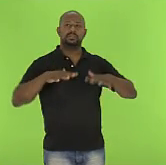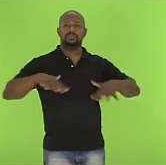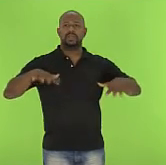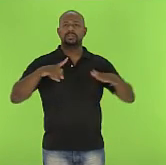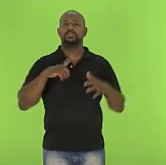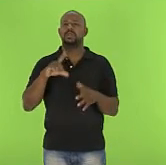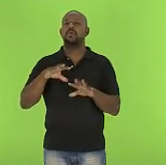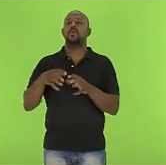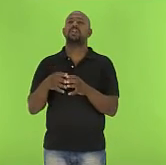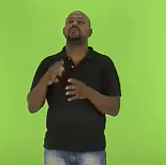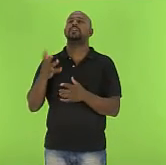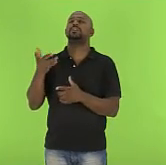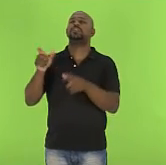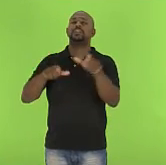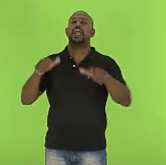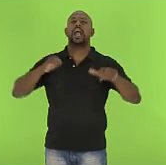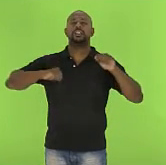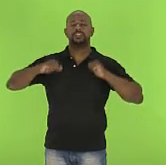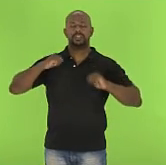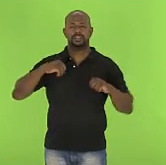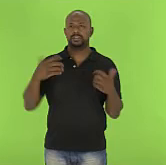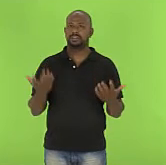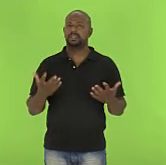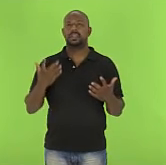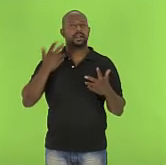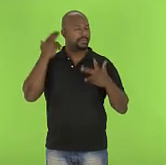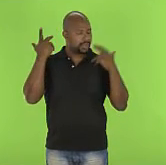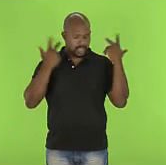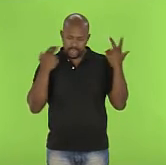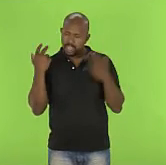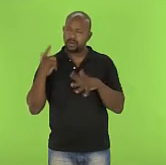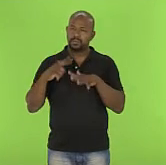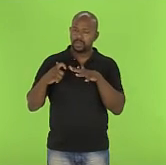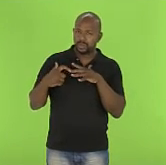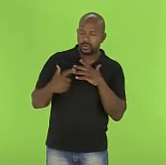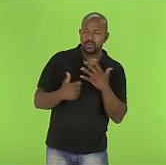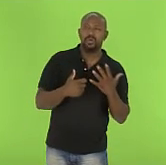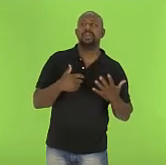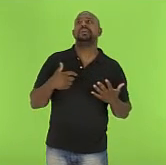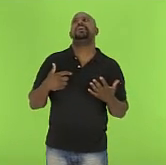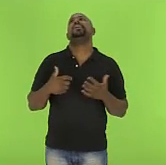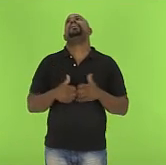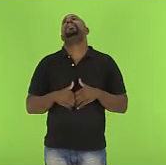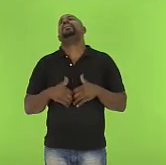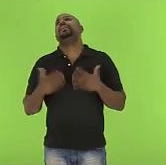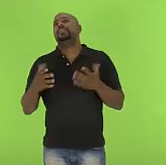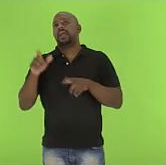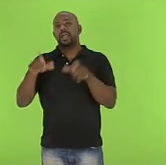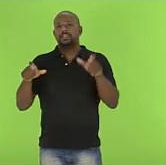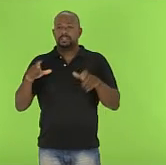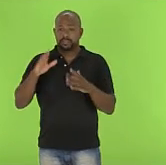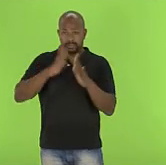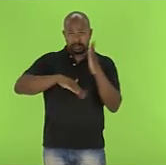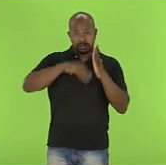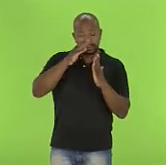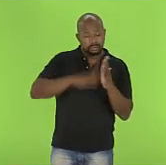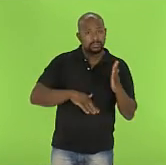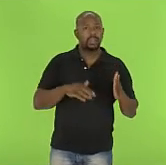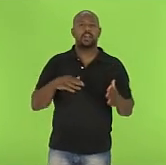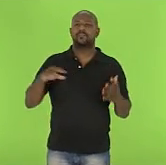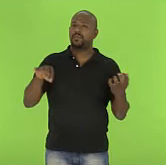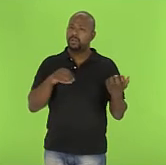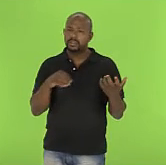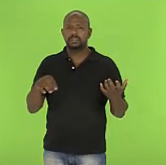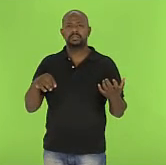espaços. Lá dentro tem um coletivo de artistas, desde cabeleireiro, manicure, até artistas